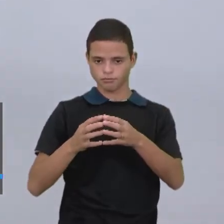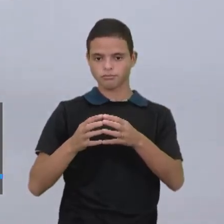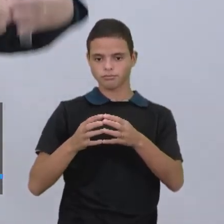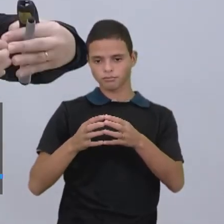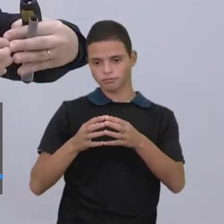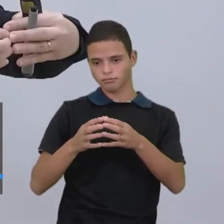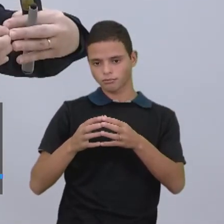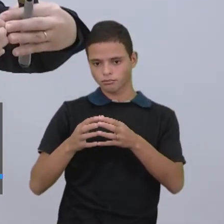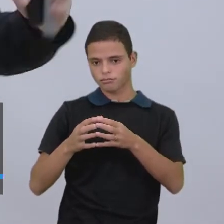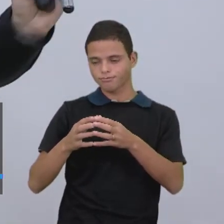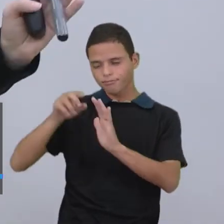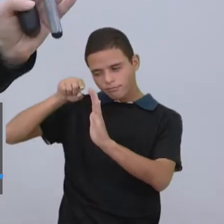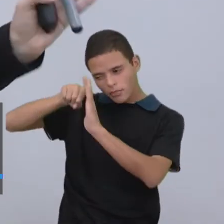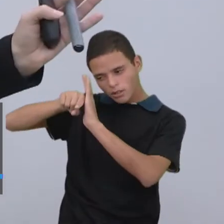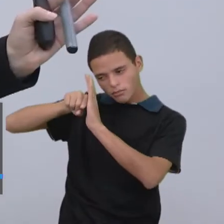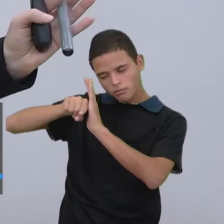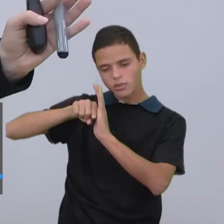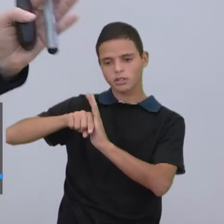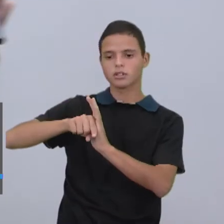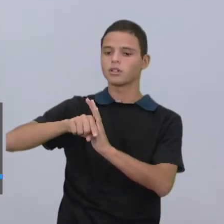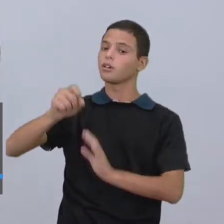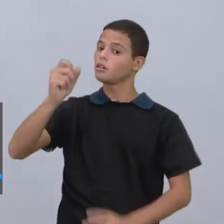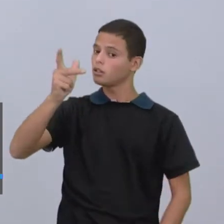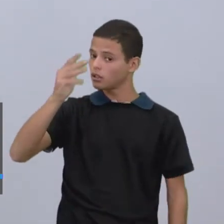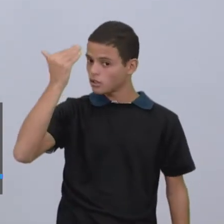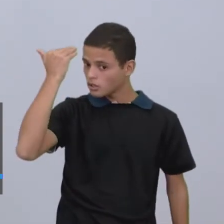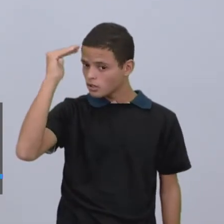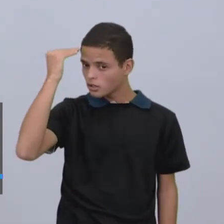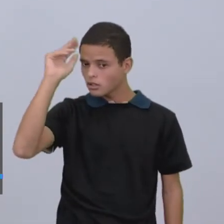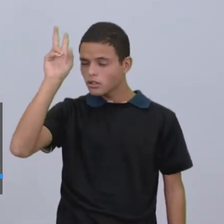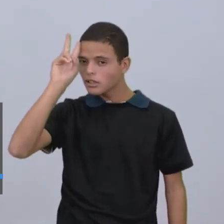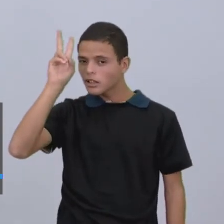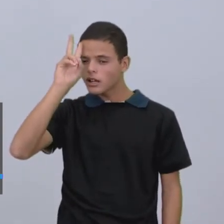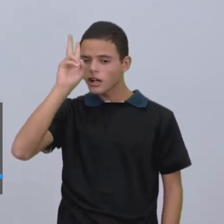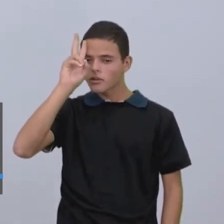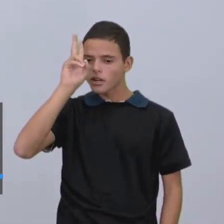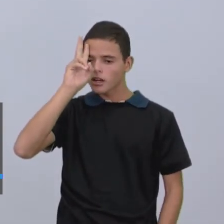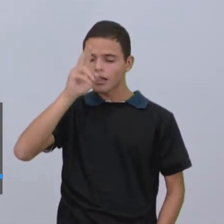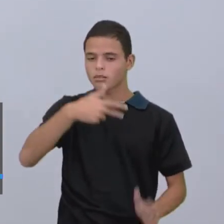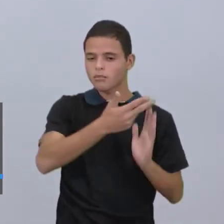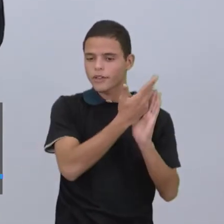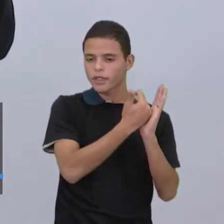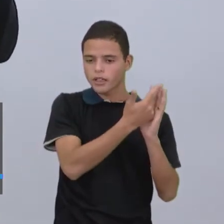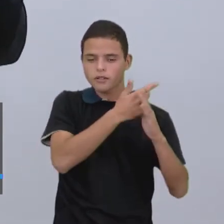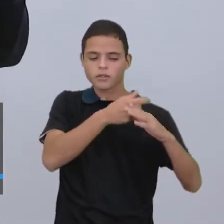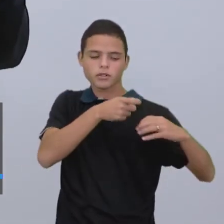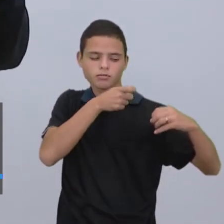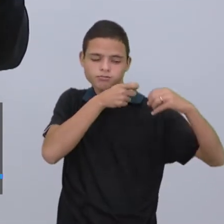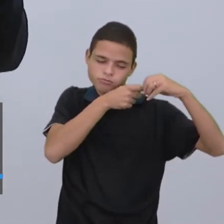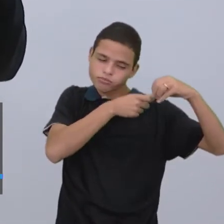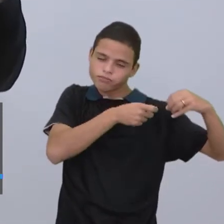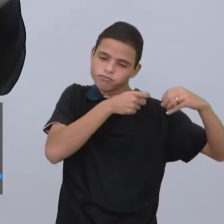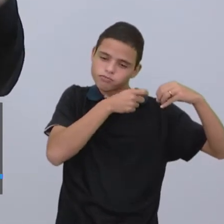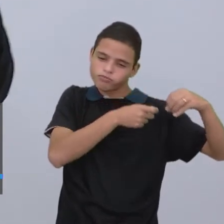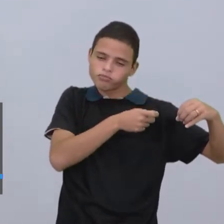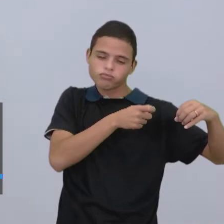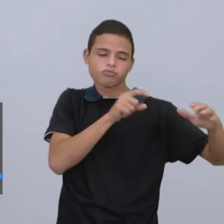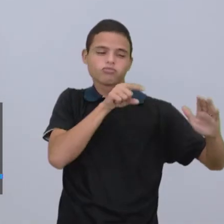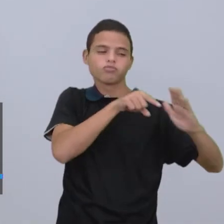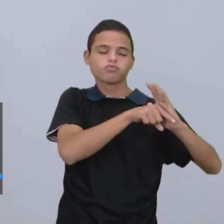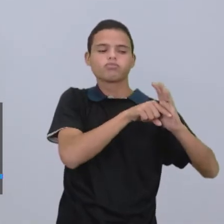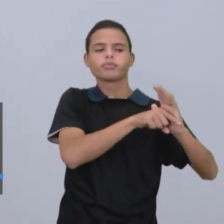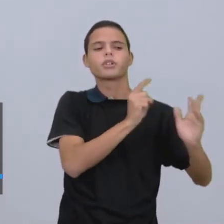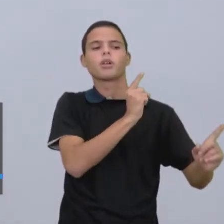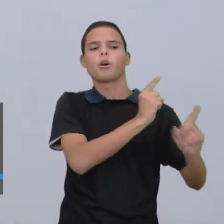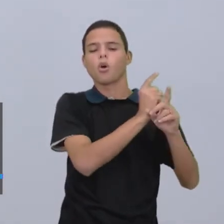faz a pesquisa com aquele subgrupo inteiro. Tudo bem? Então, lembra daquele desenho da lupinha? Você tinha a população toda, pegou só aquele grupo da lupinha inteiro e fez a